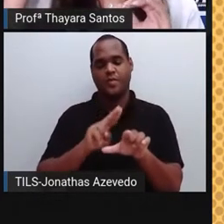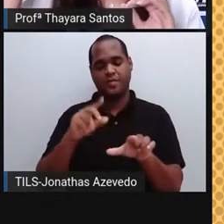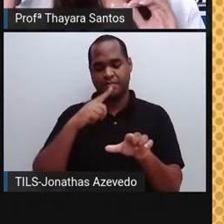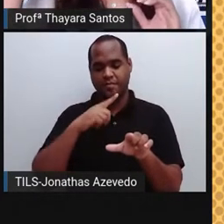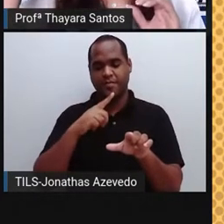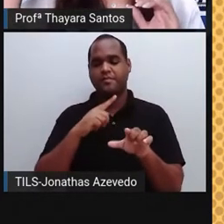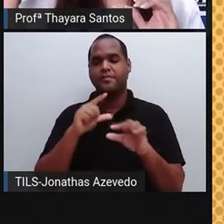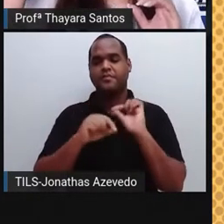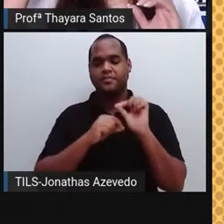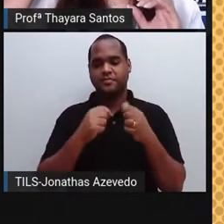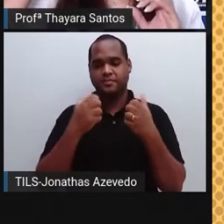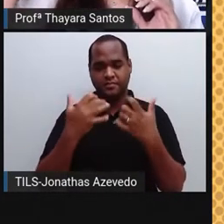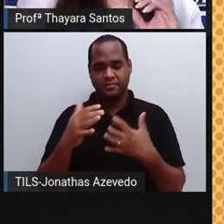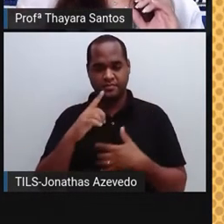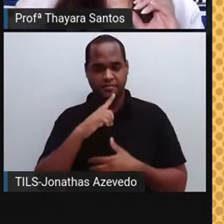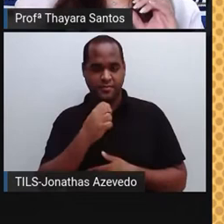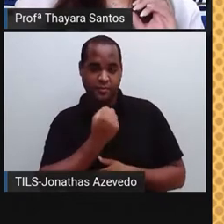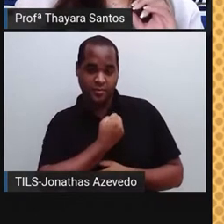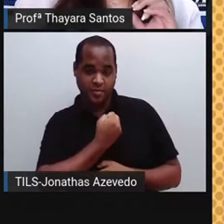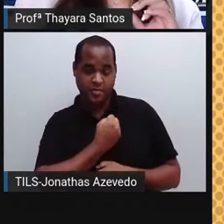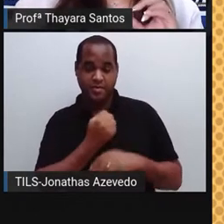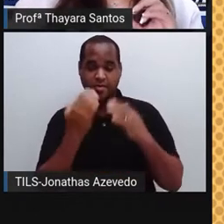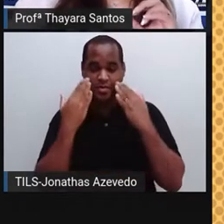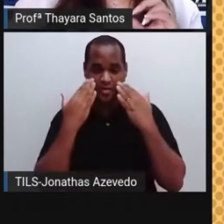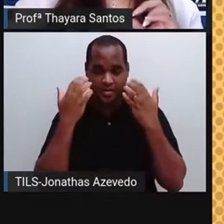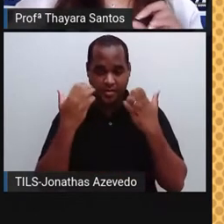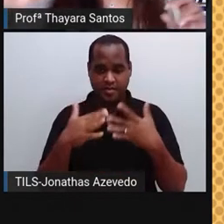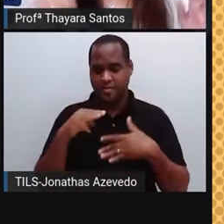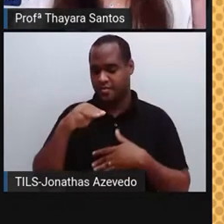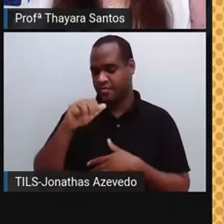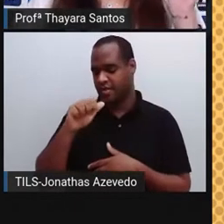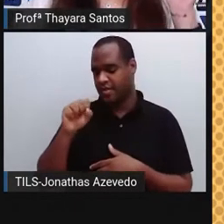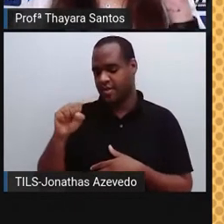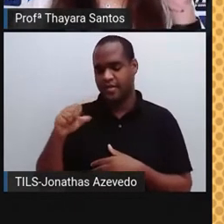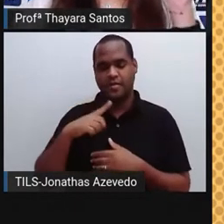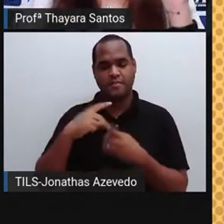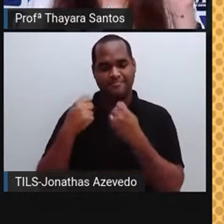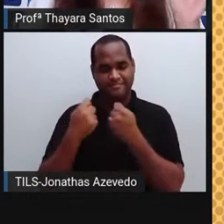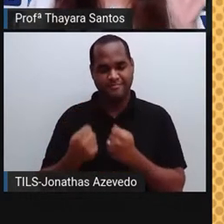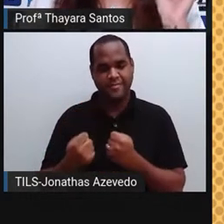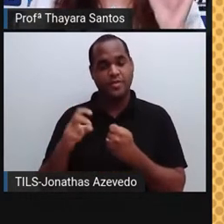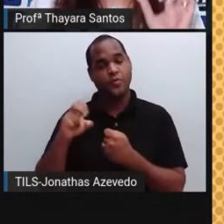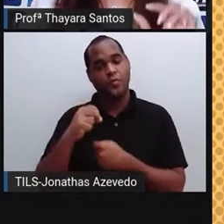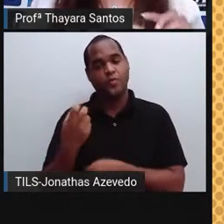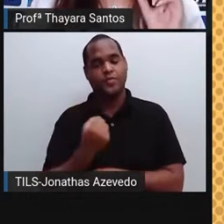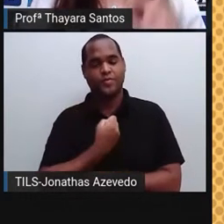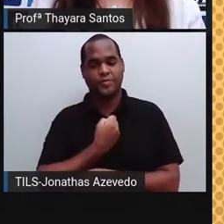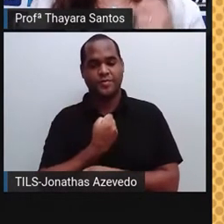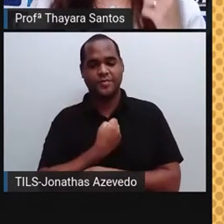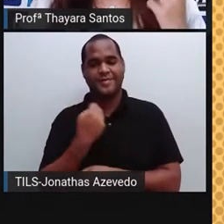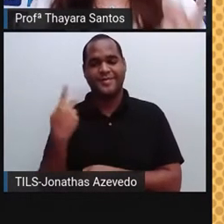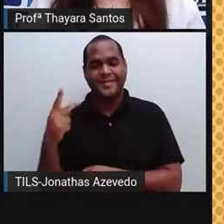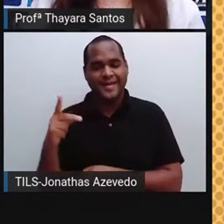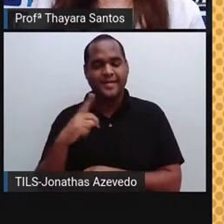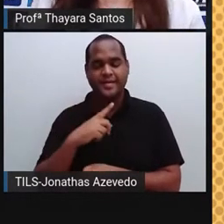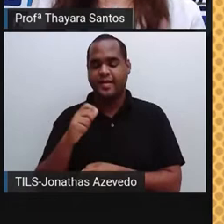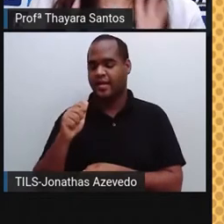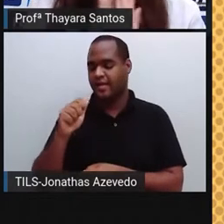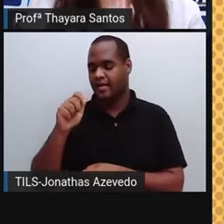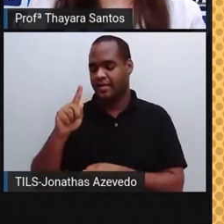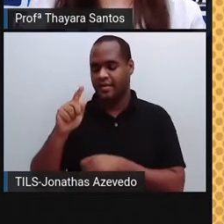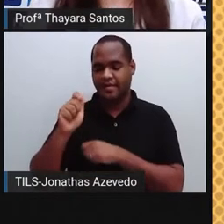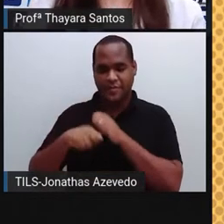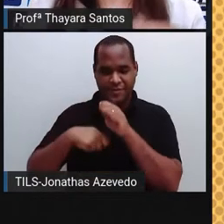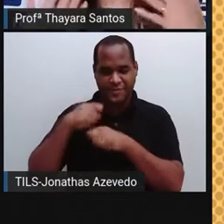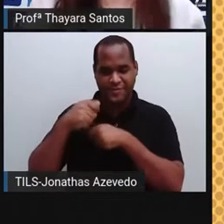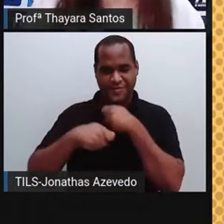vai ter um númerozinho. Tem um número que corresponde à massa daquele elemento. E tem um outro númerozinho que corresponde ao número atômico dele, que é a